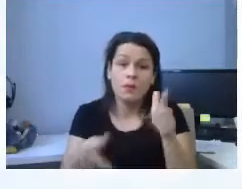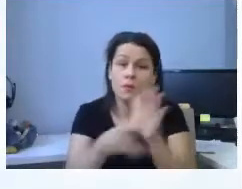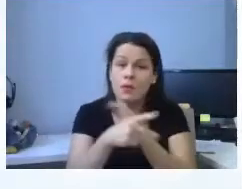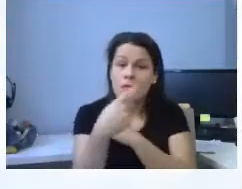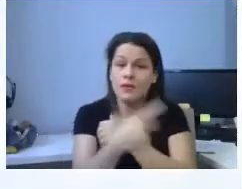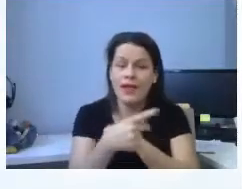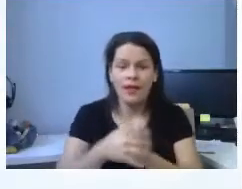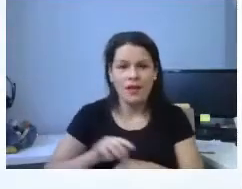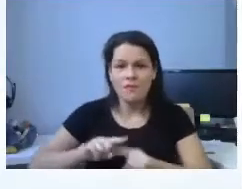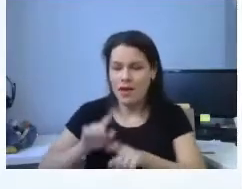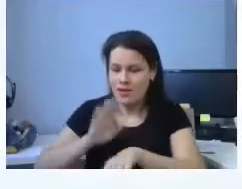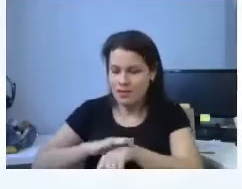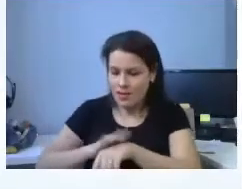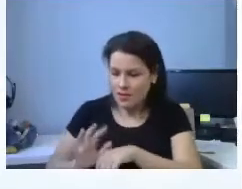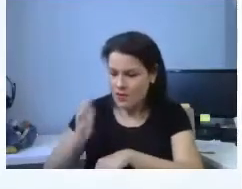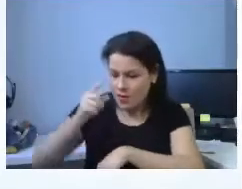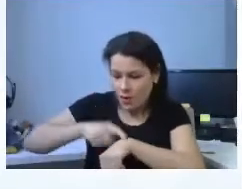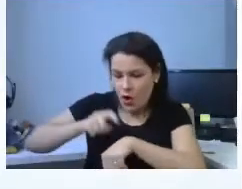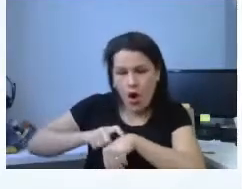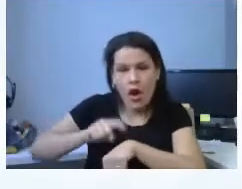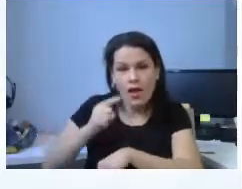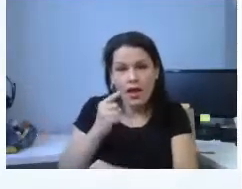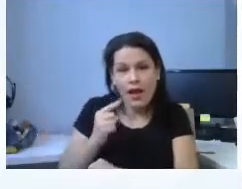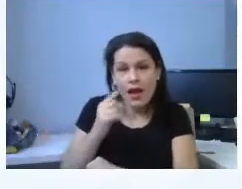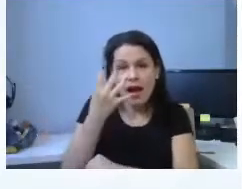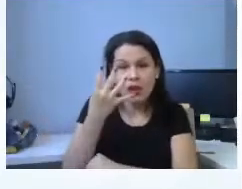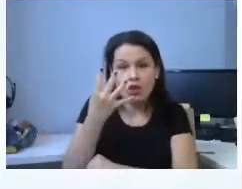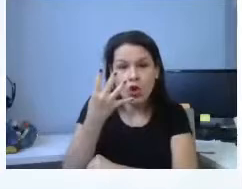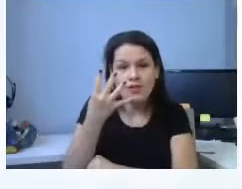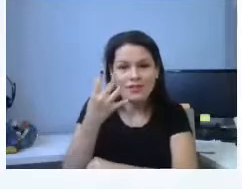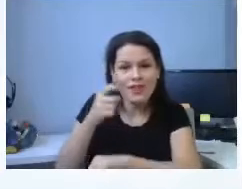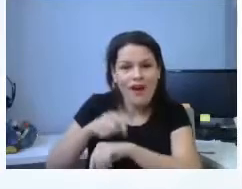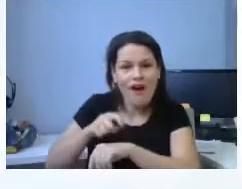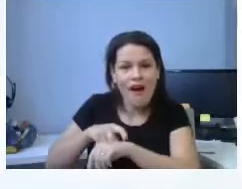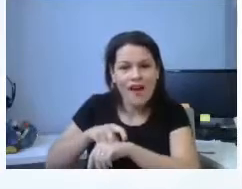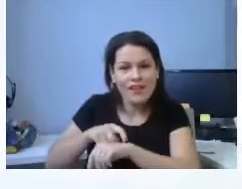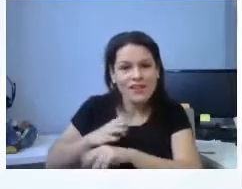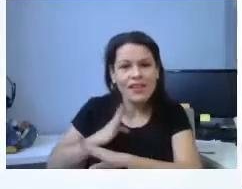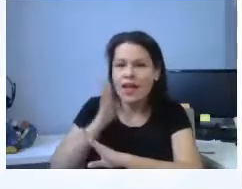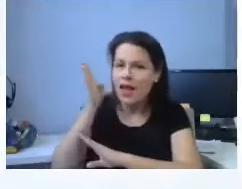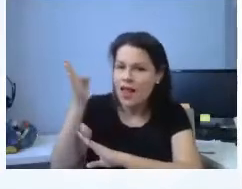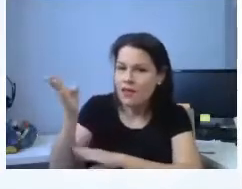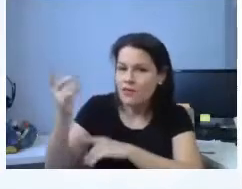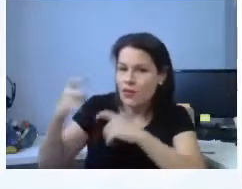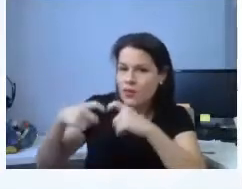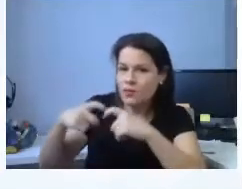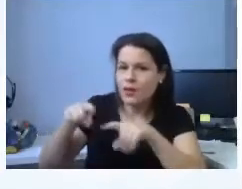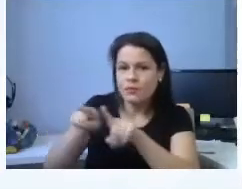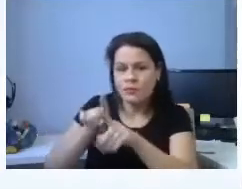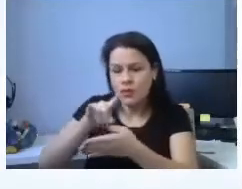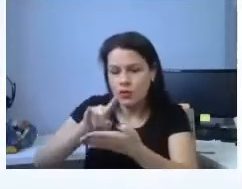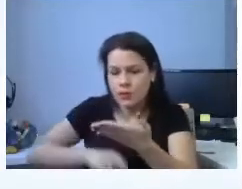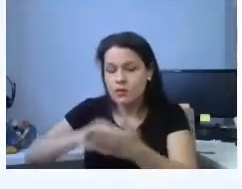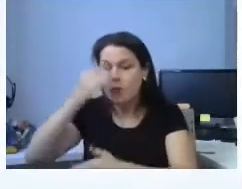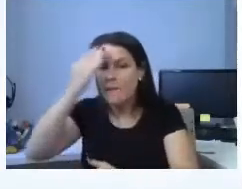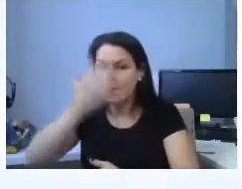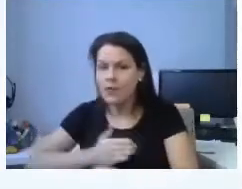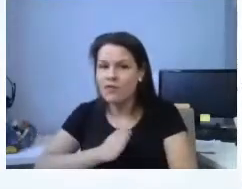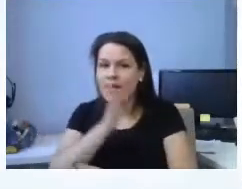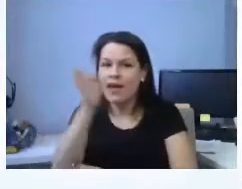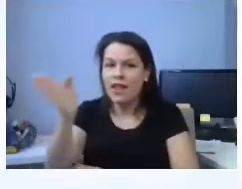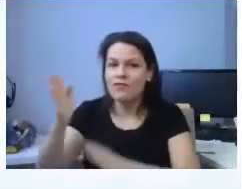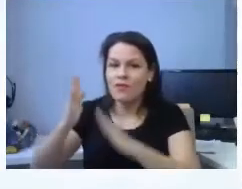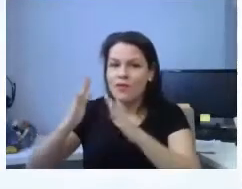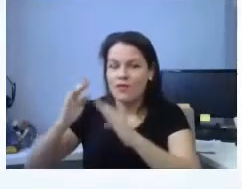aconteceu exatamente às 14 horas e ela foi no médico, então ela tem documentação do horário, e